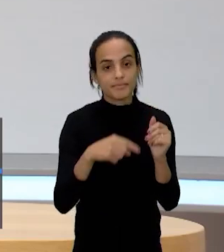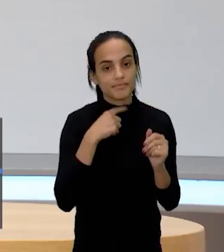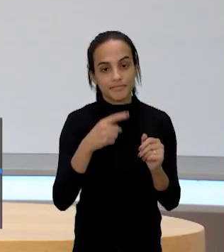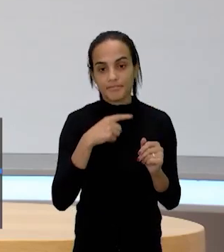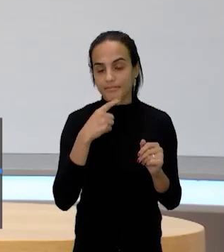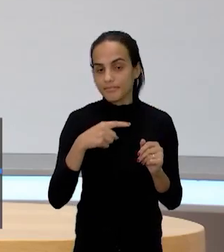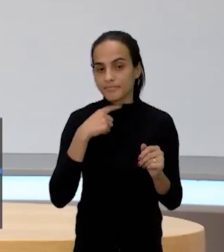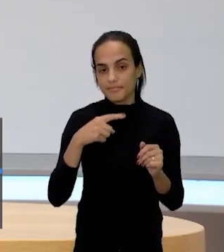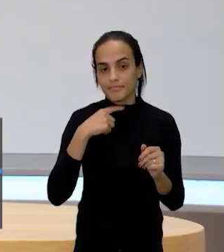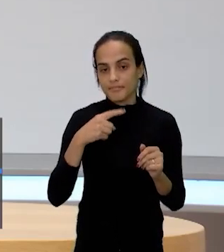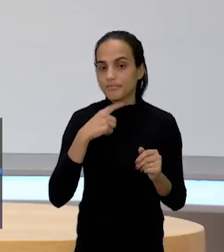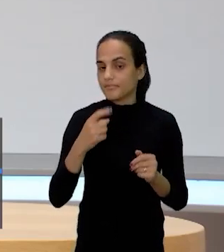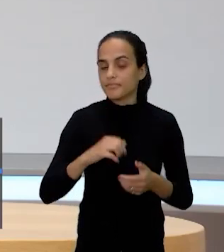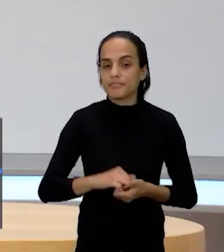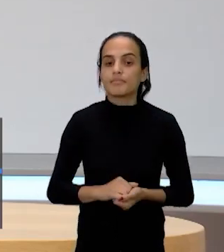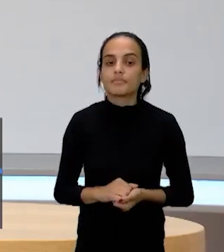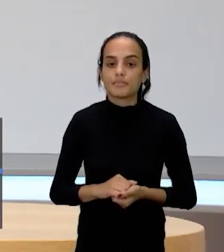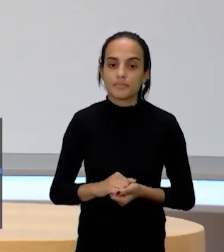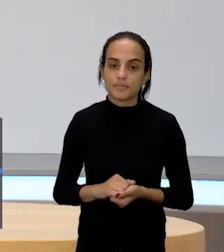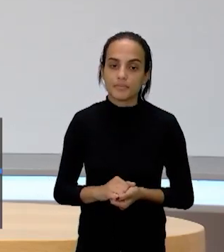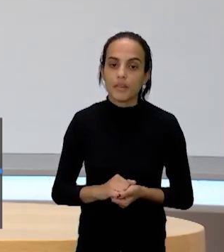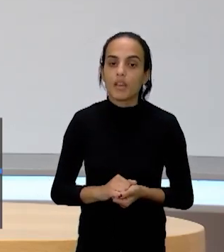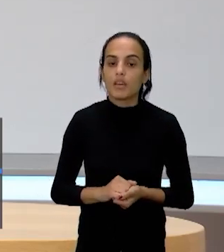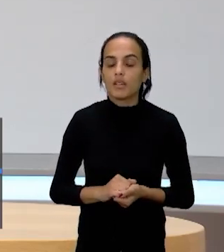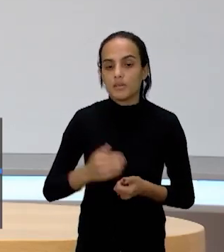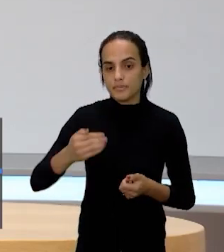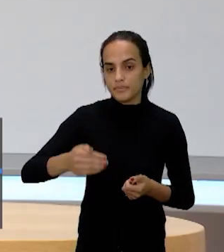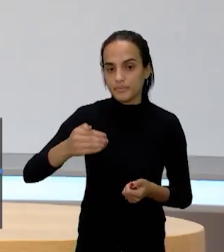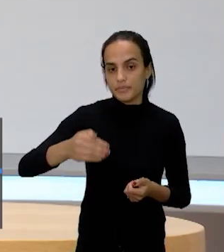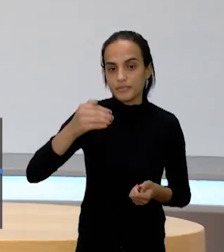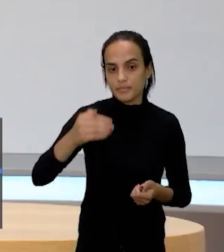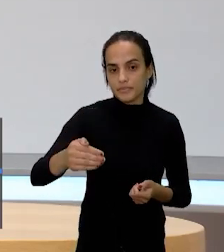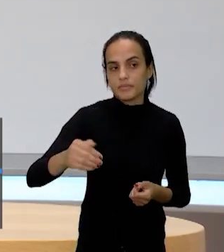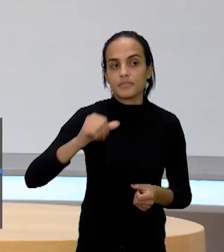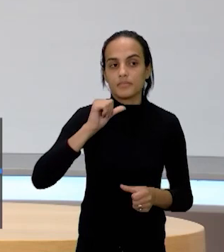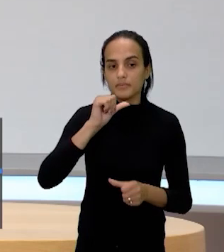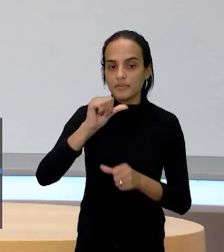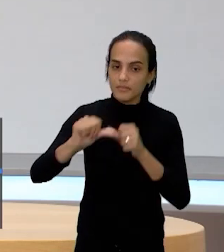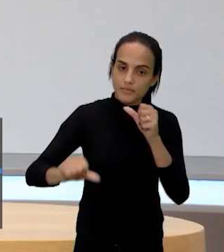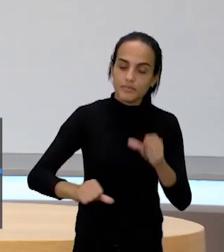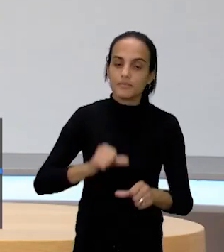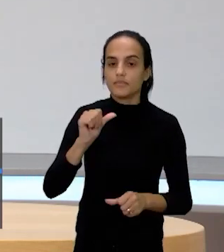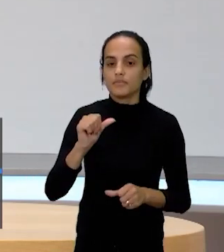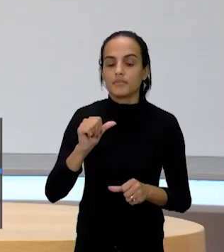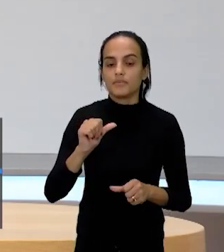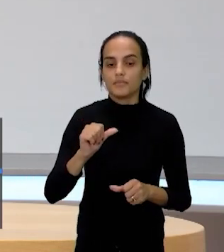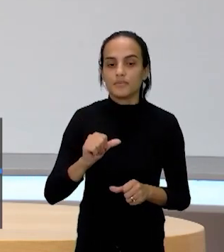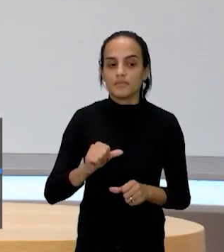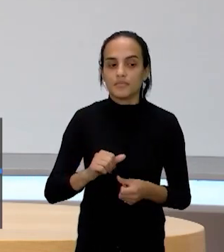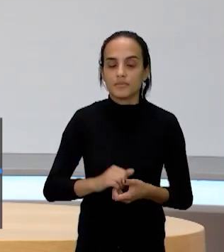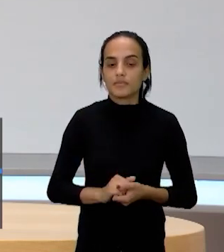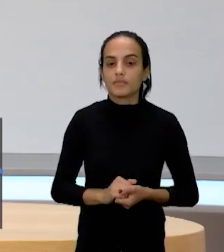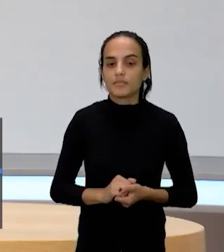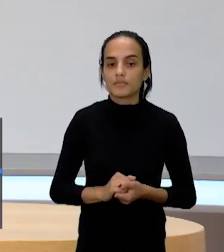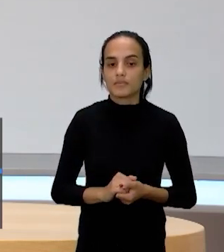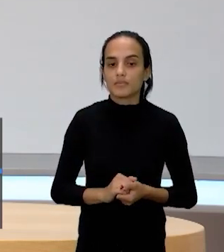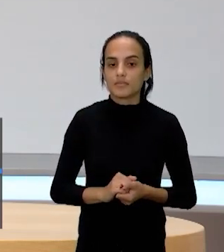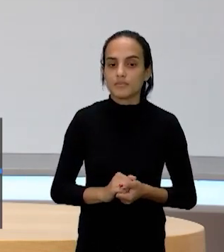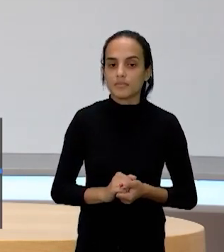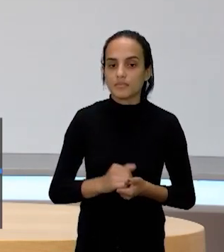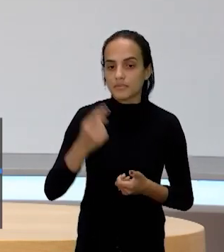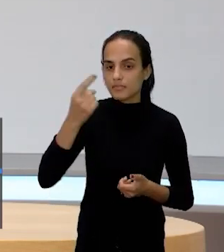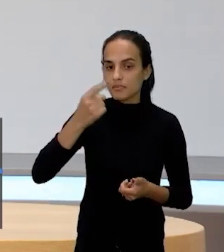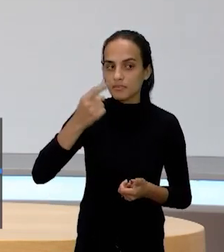processo irreversível. E o processo irreversível só vai ter a equação